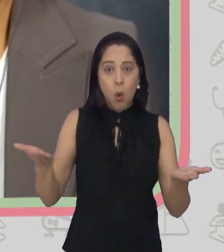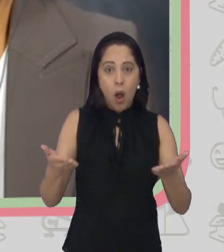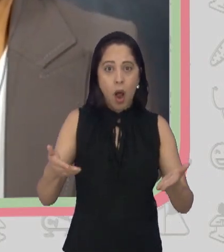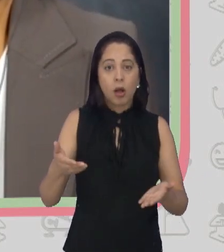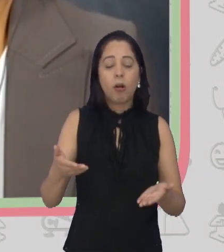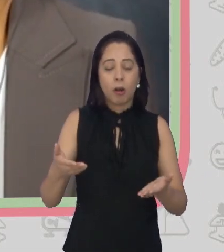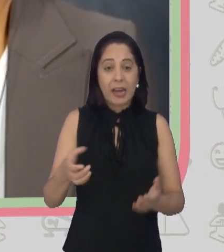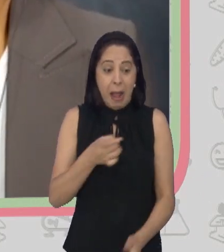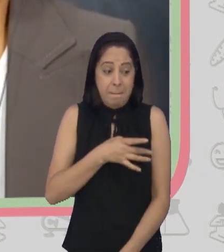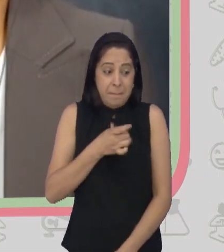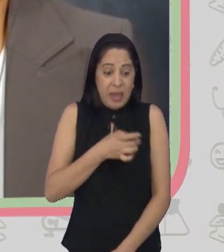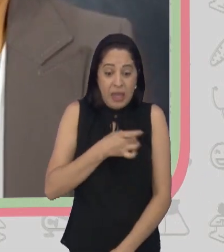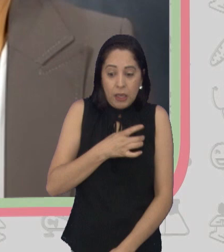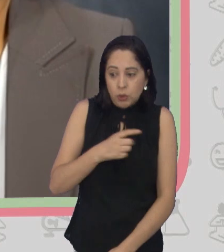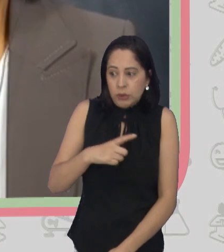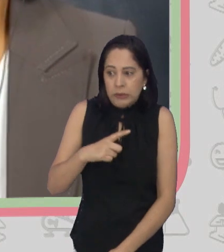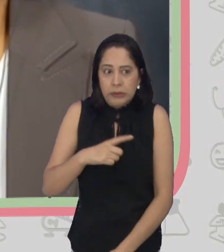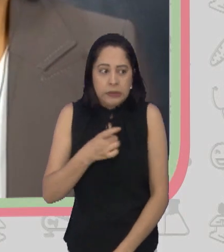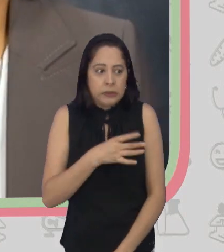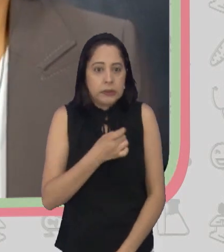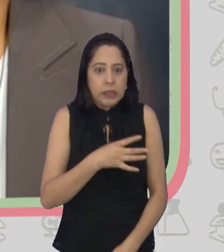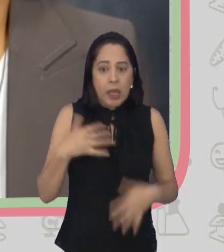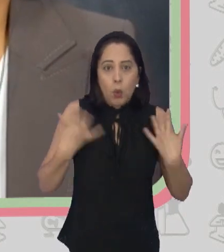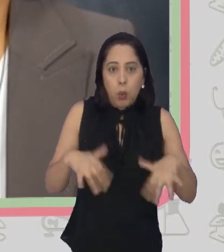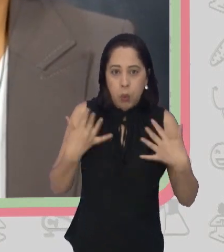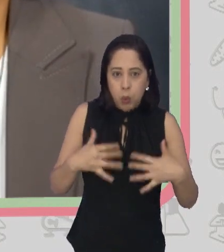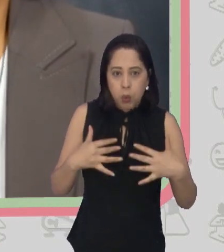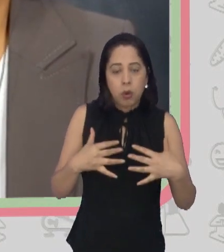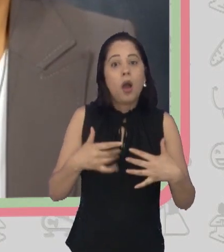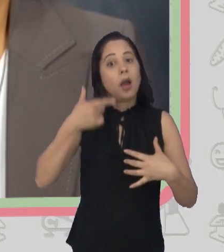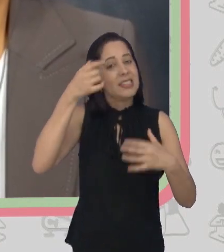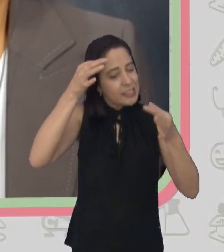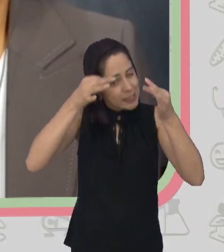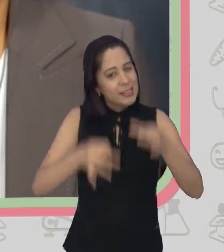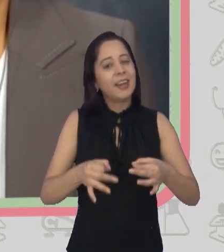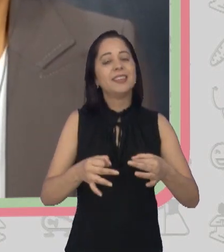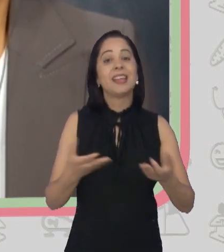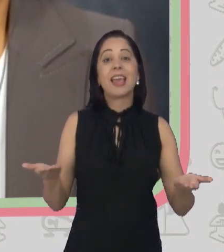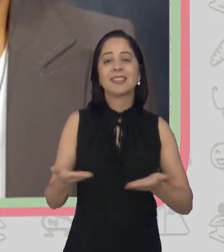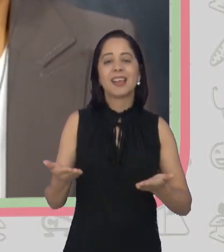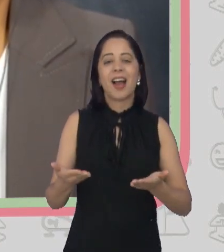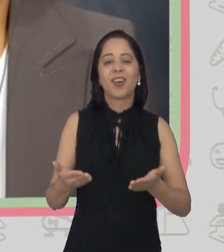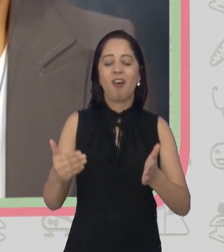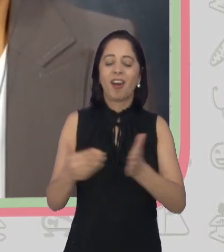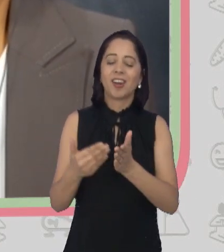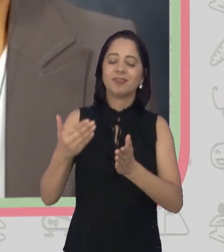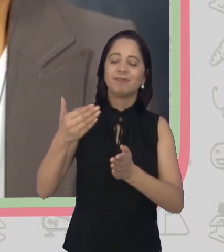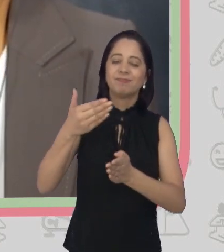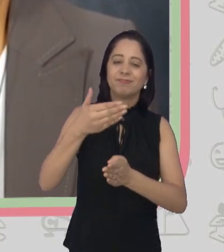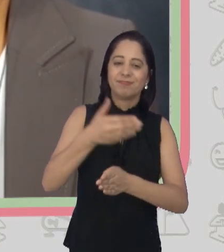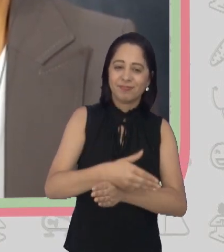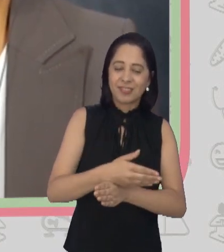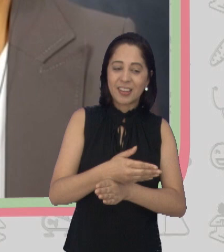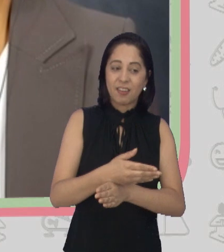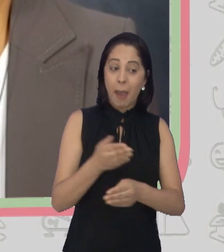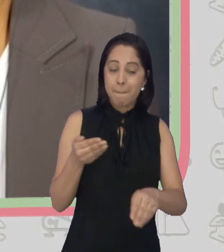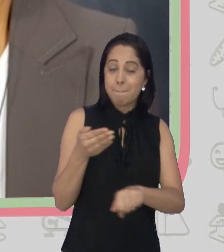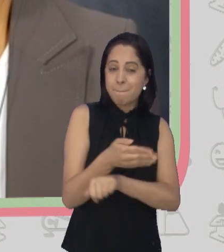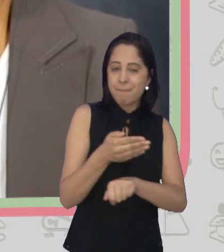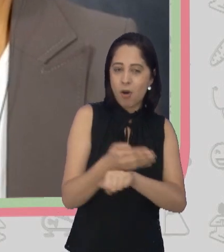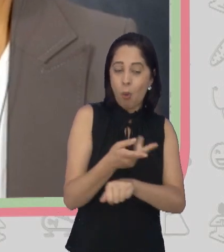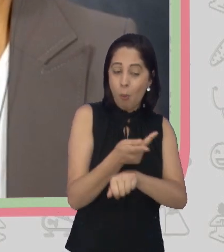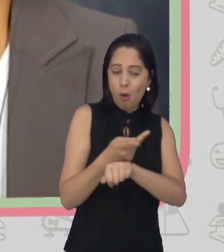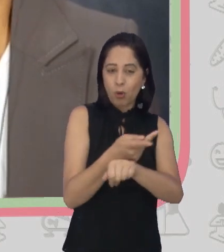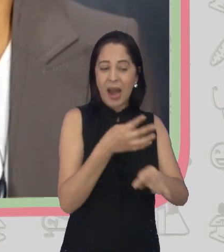por esse tipo de medo ou por esse tipo de fobia, com certeza, a partir de hoje, vai procurar um tratamento também